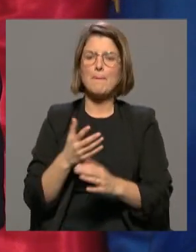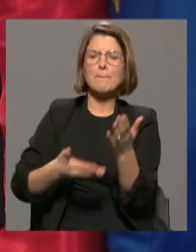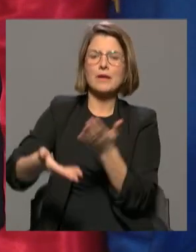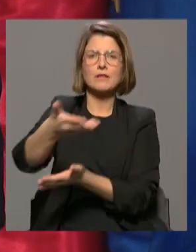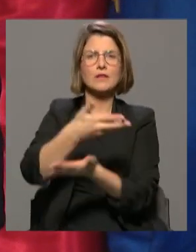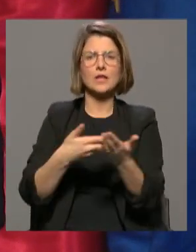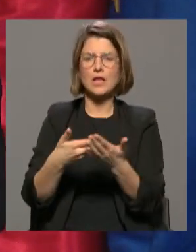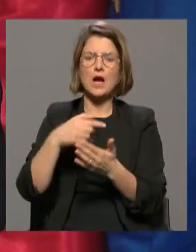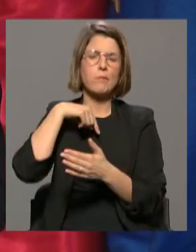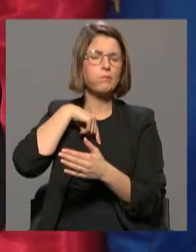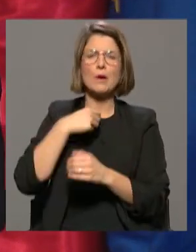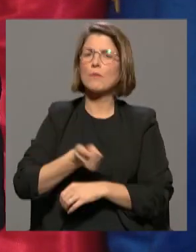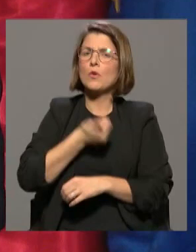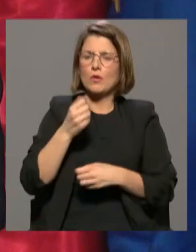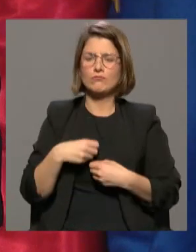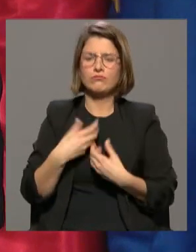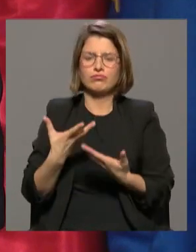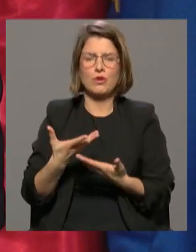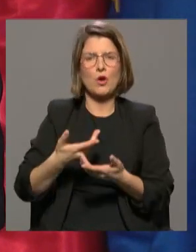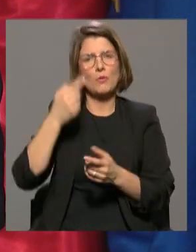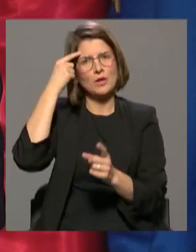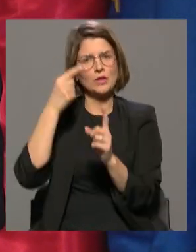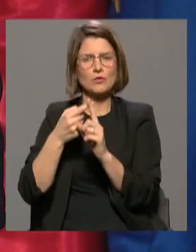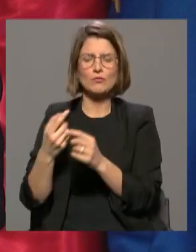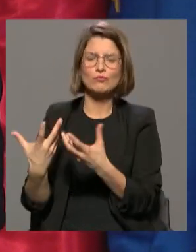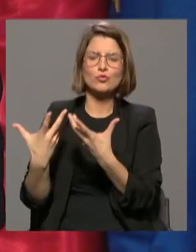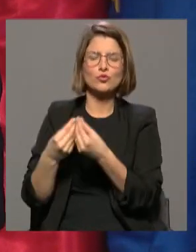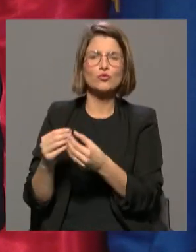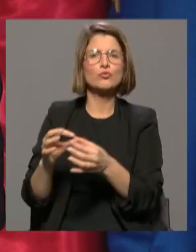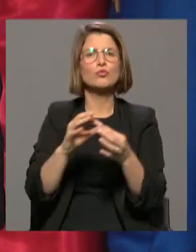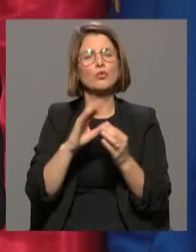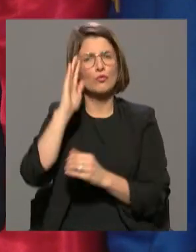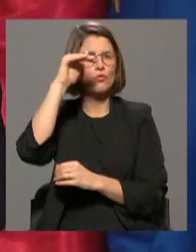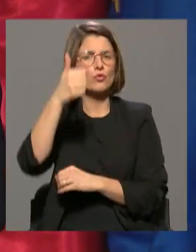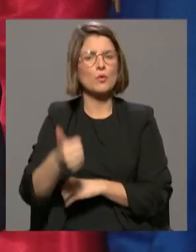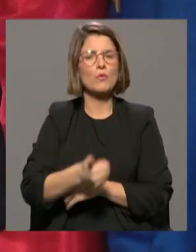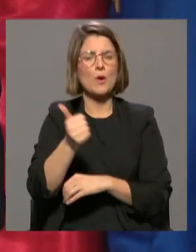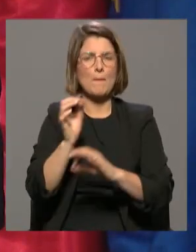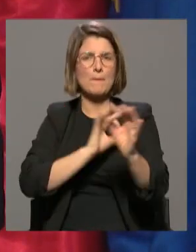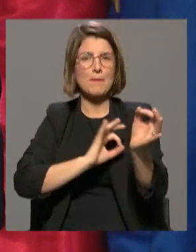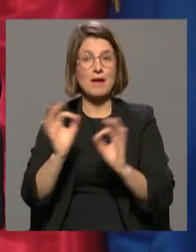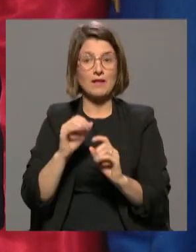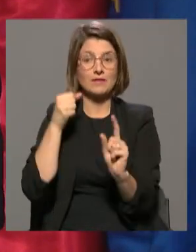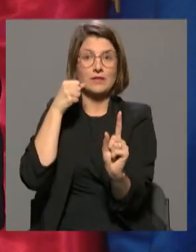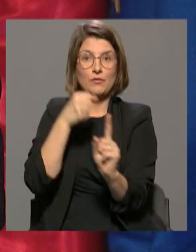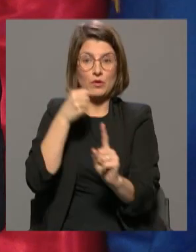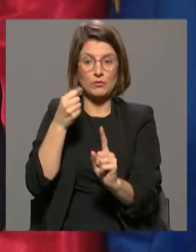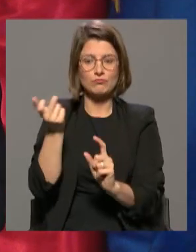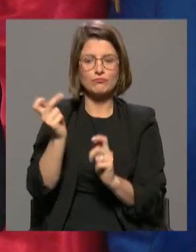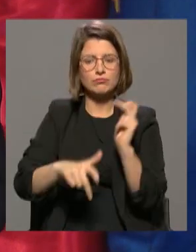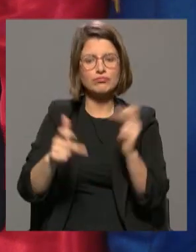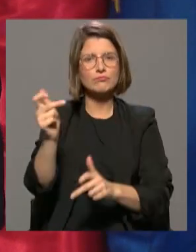o melhor de nós para juntos podermos empreender um amanhã melhor transformando os desafios que nos surgem